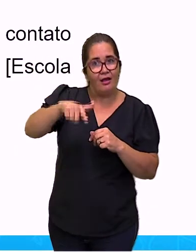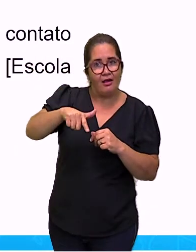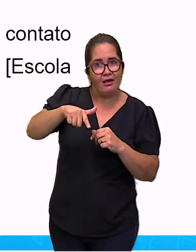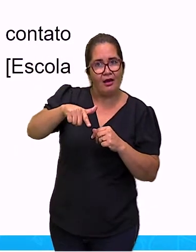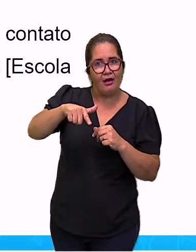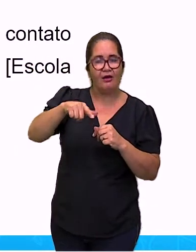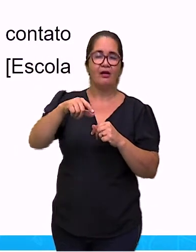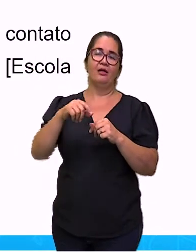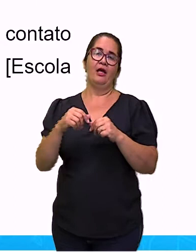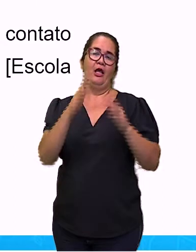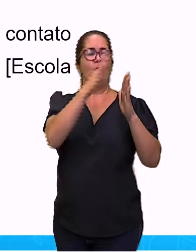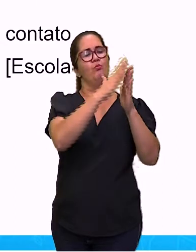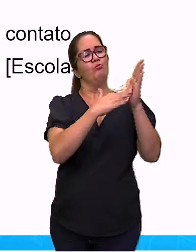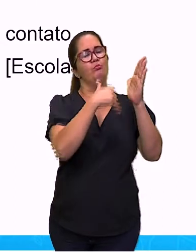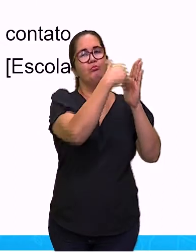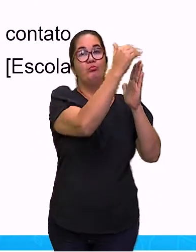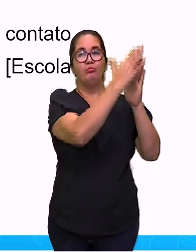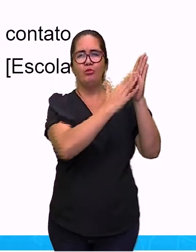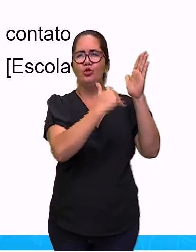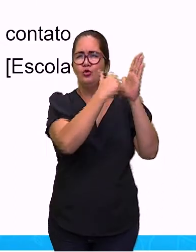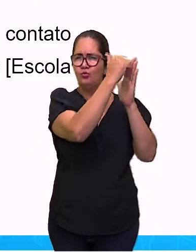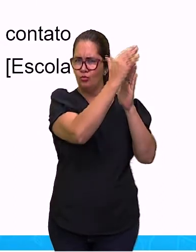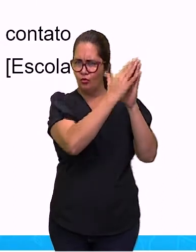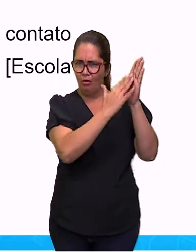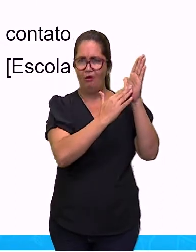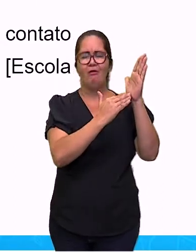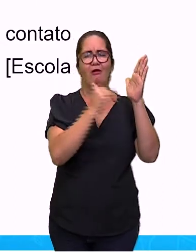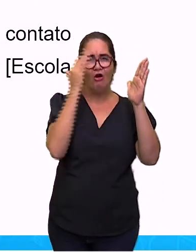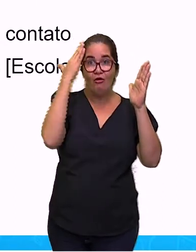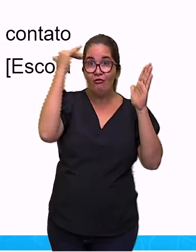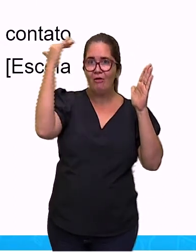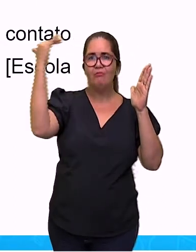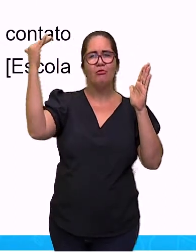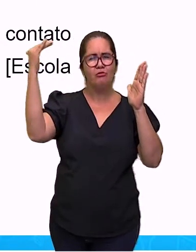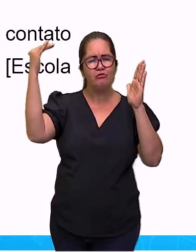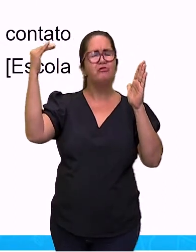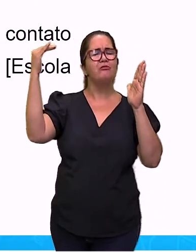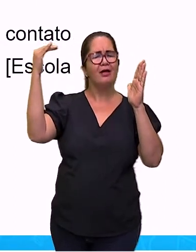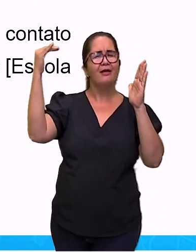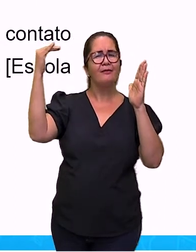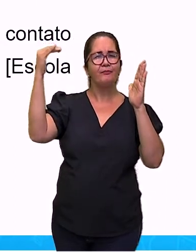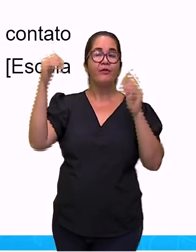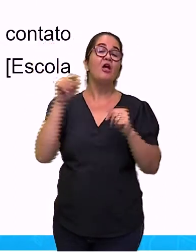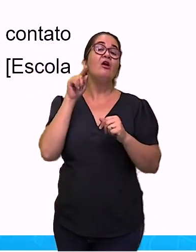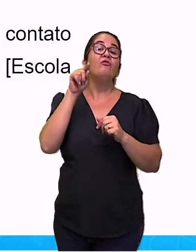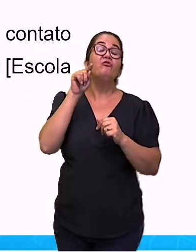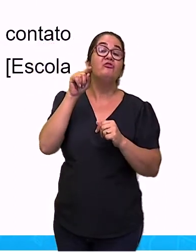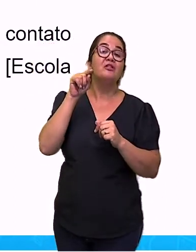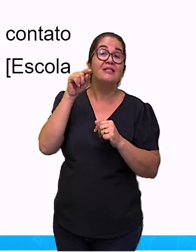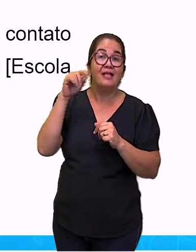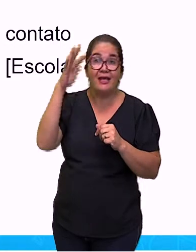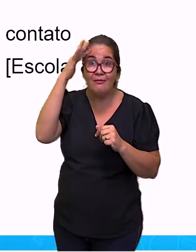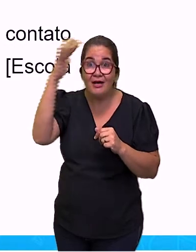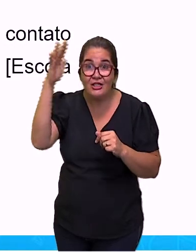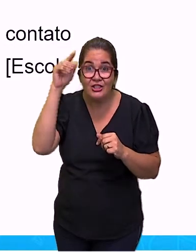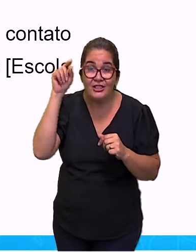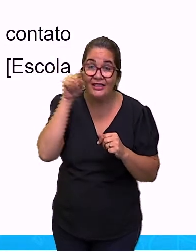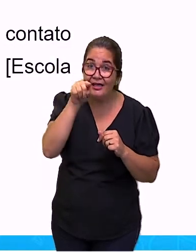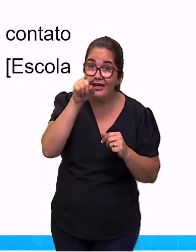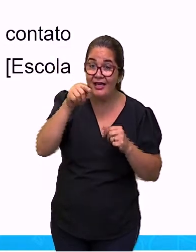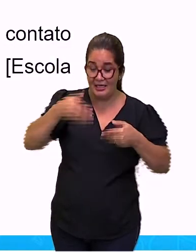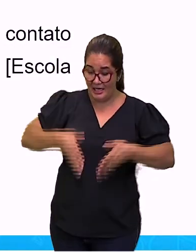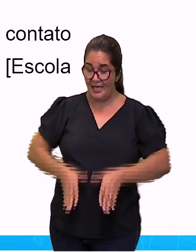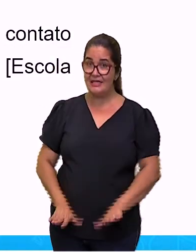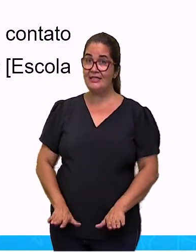são vários artistas, mas o Belmiro Barbosa, ele nasceu onde? Quem consegue ver aqui? Em Minas. É um